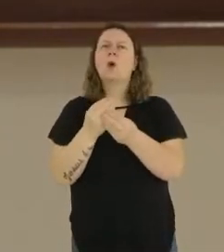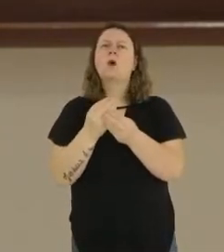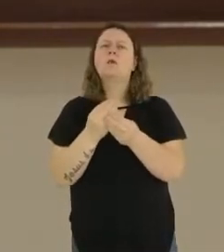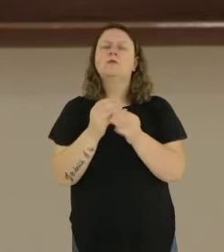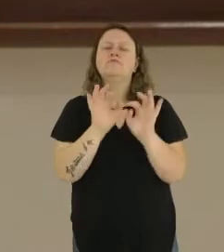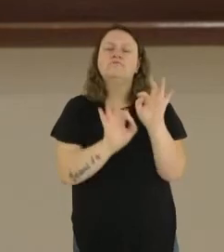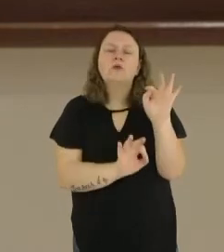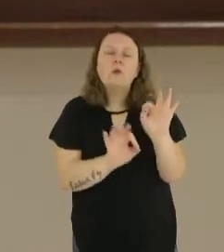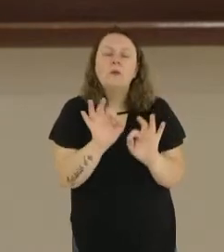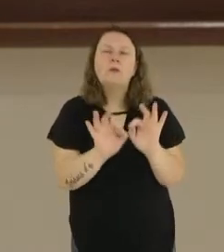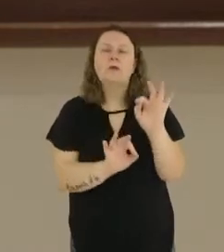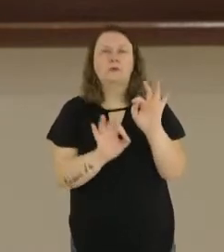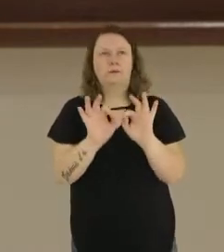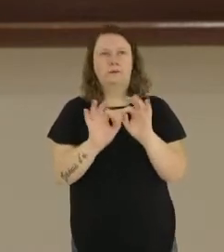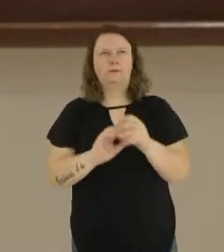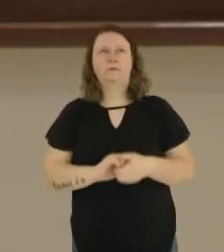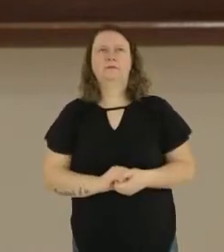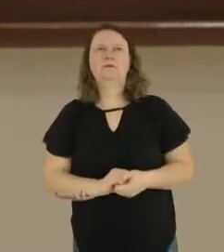colônias.